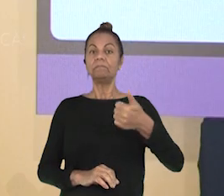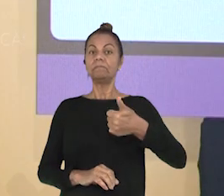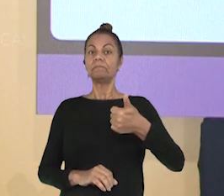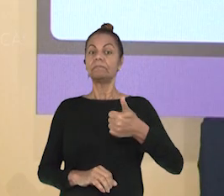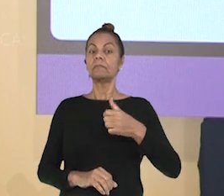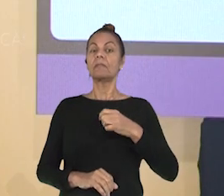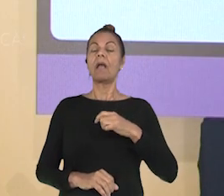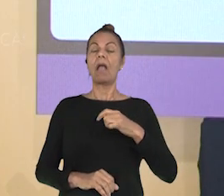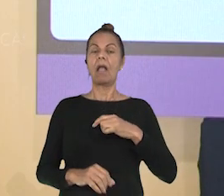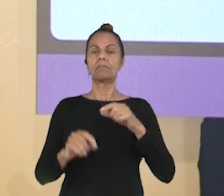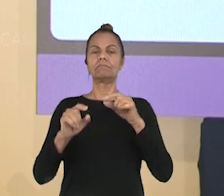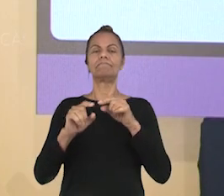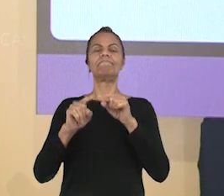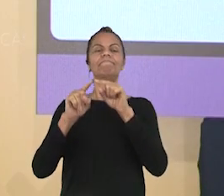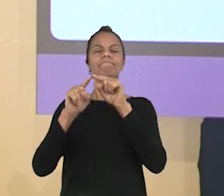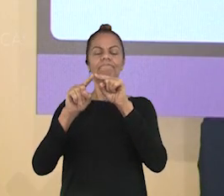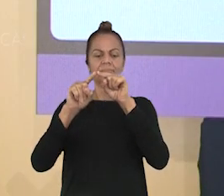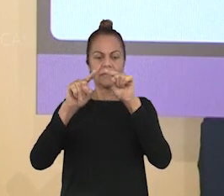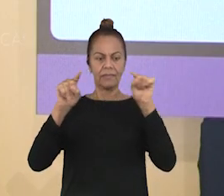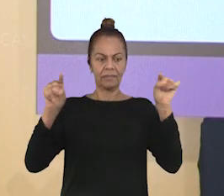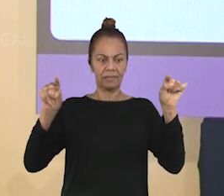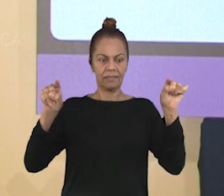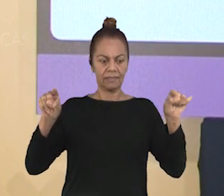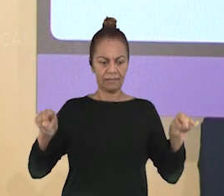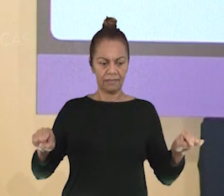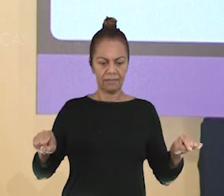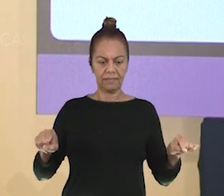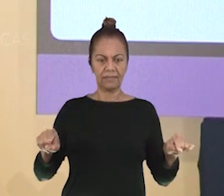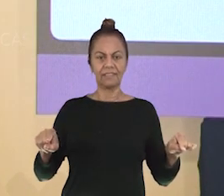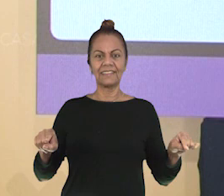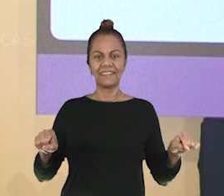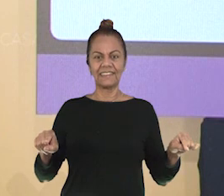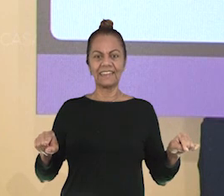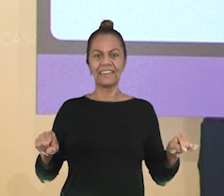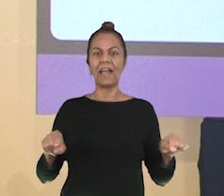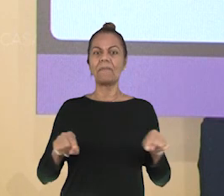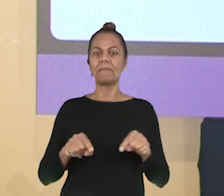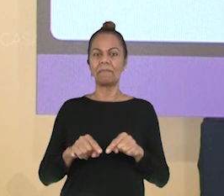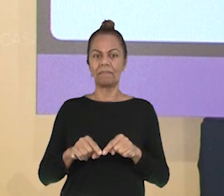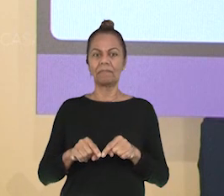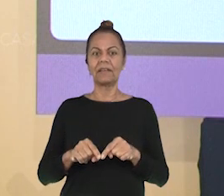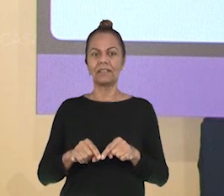Vamos lá? O primeiro, ele é um trapézio, já que ele tem